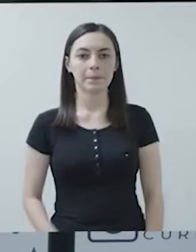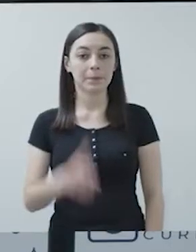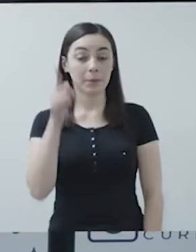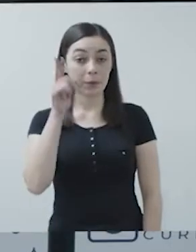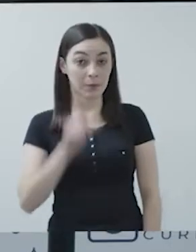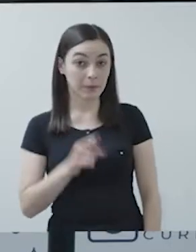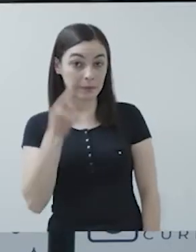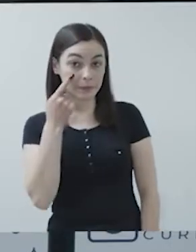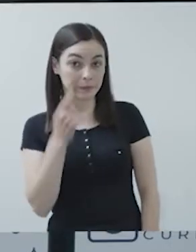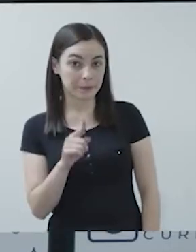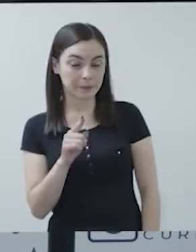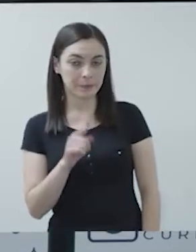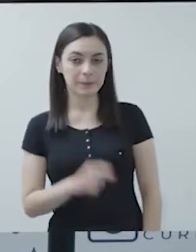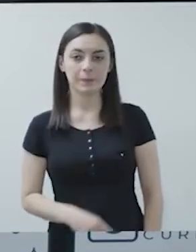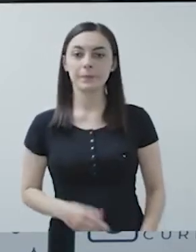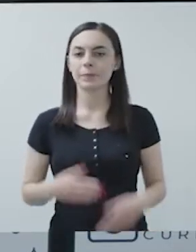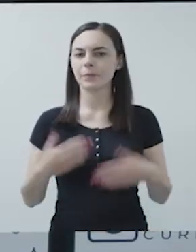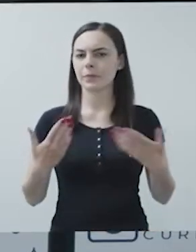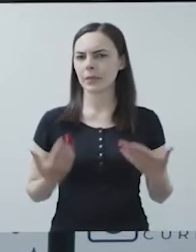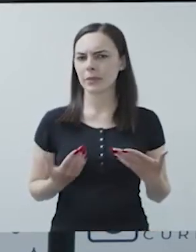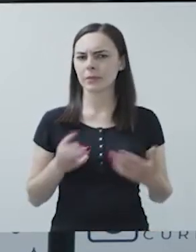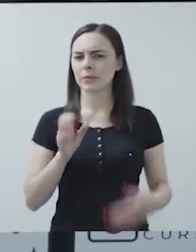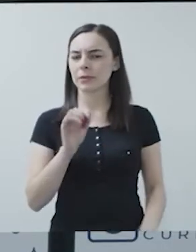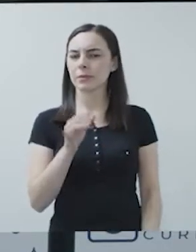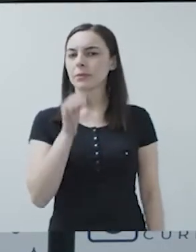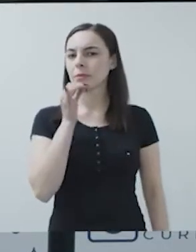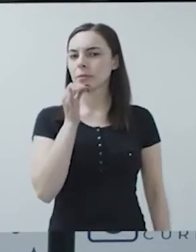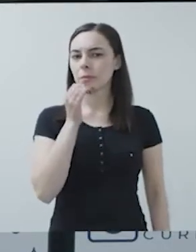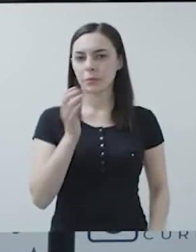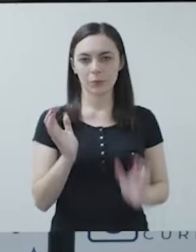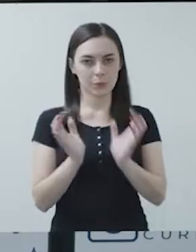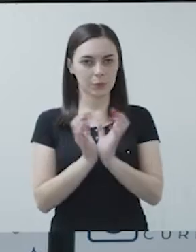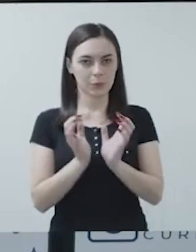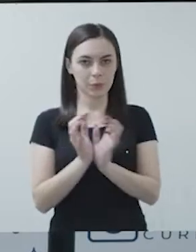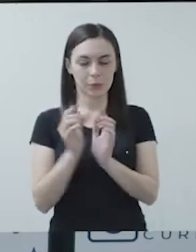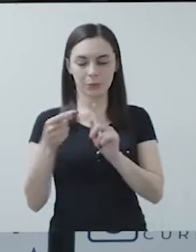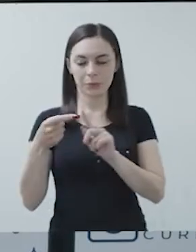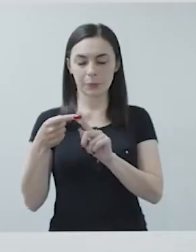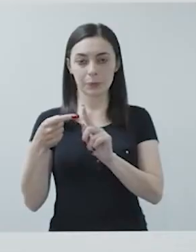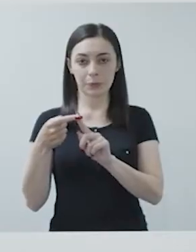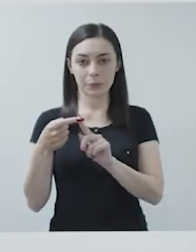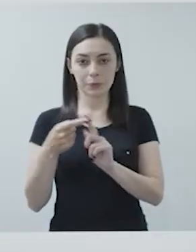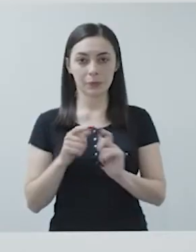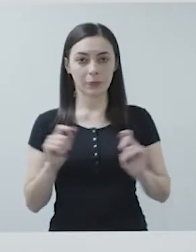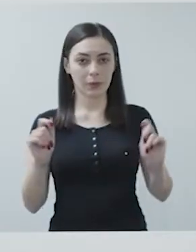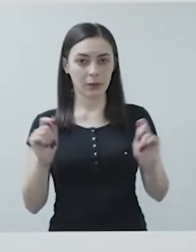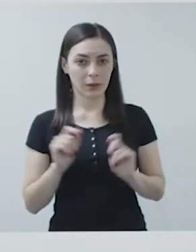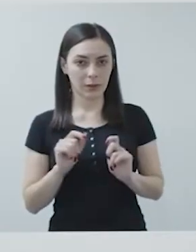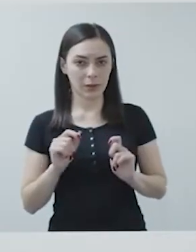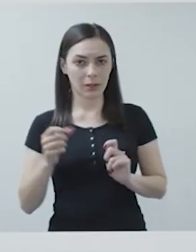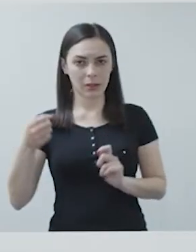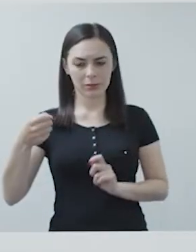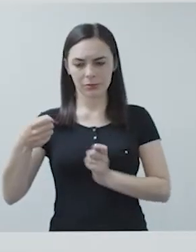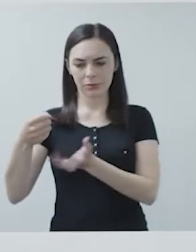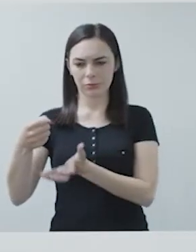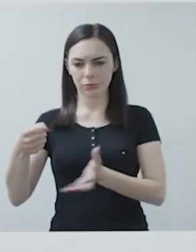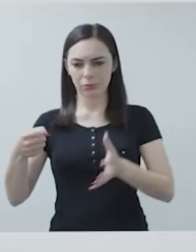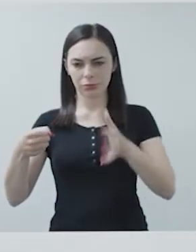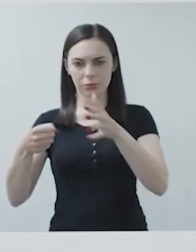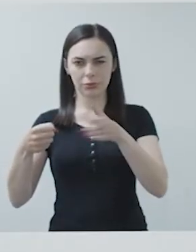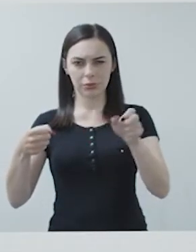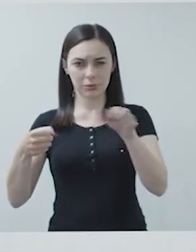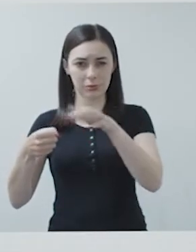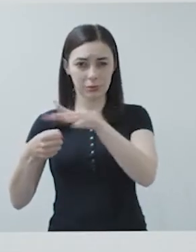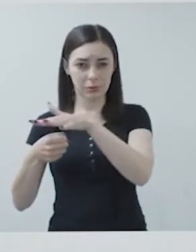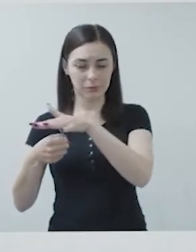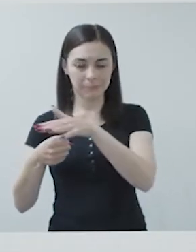Conseguiu descobrir? Então, se eu usar o conjunto número 1, eu vou conseguir encher esta jarra de suco? Não,